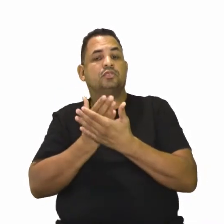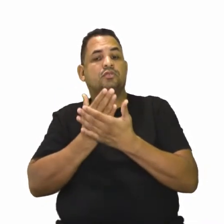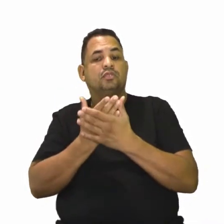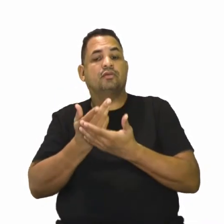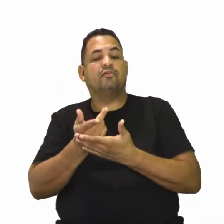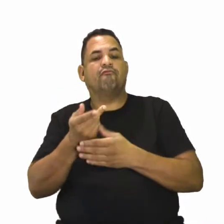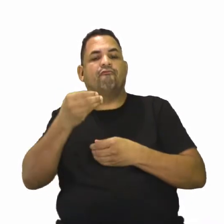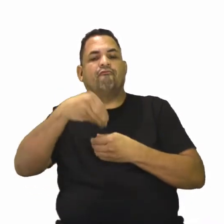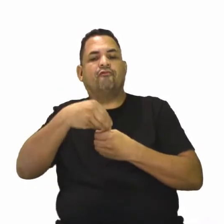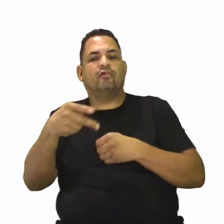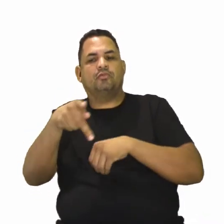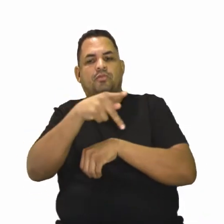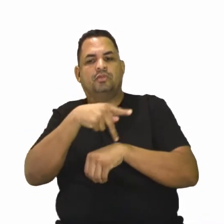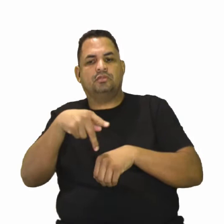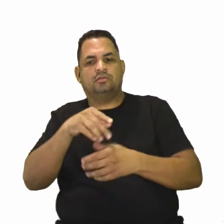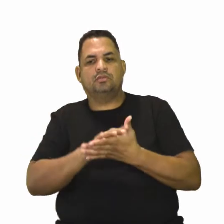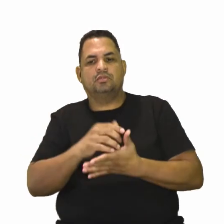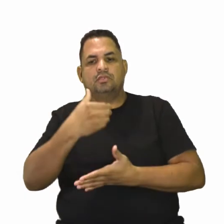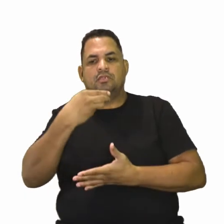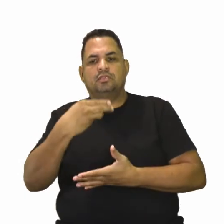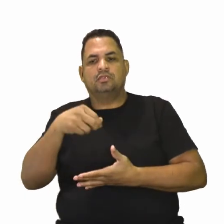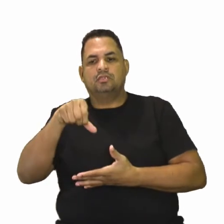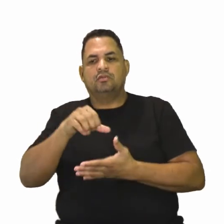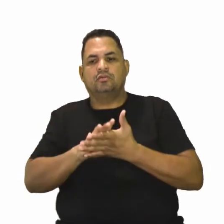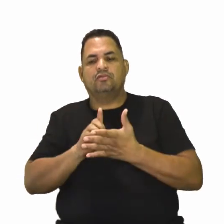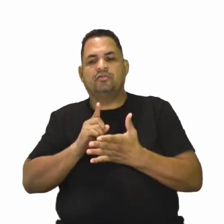39 mil no ano de 2000.